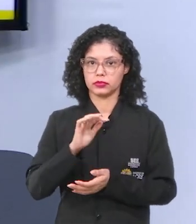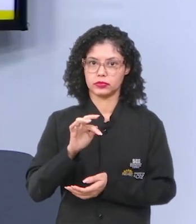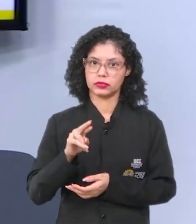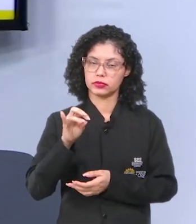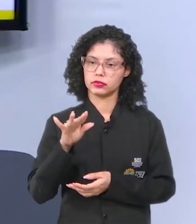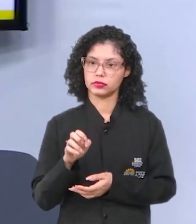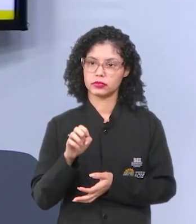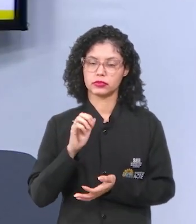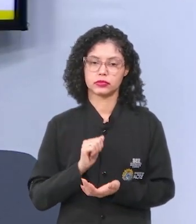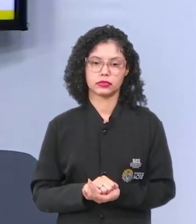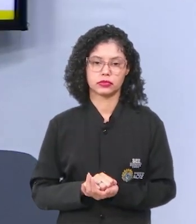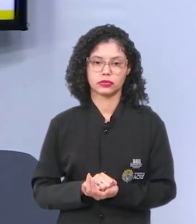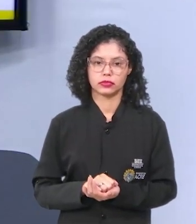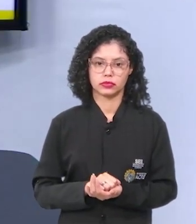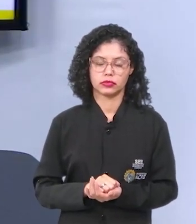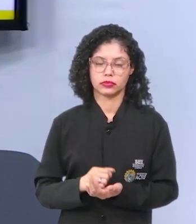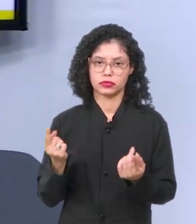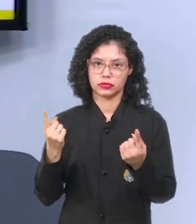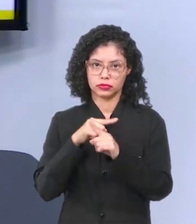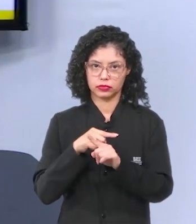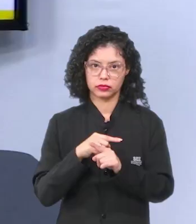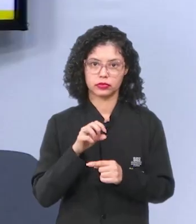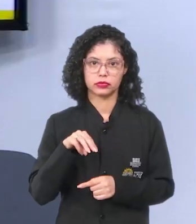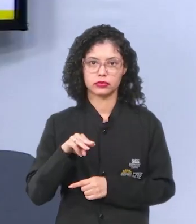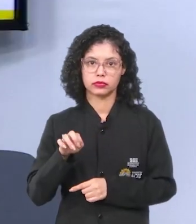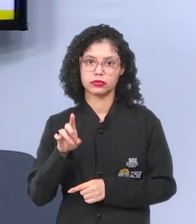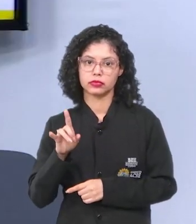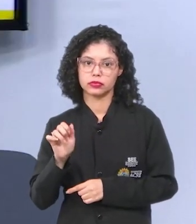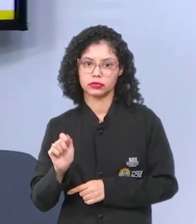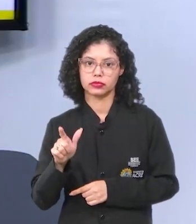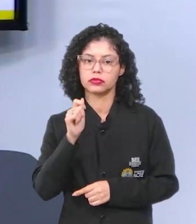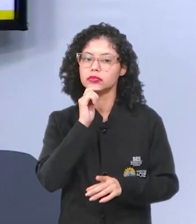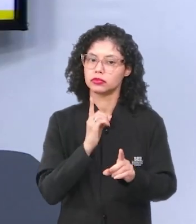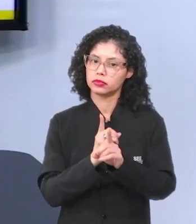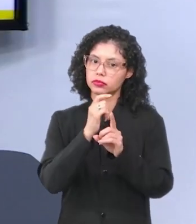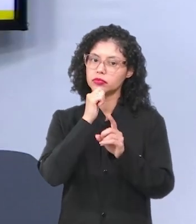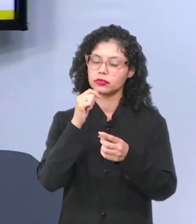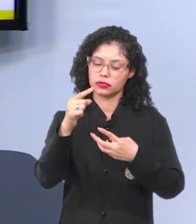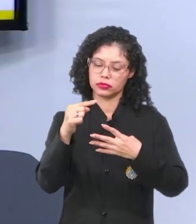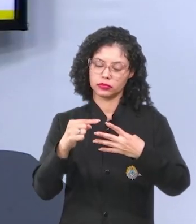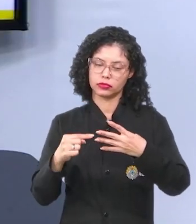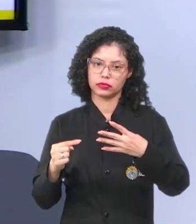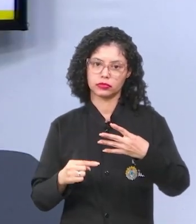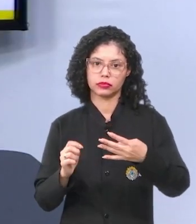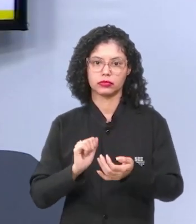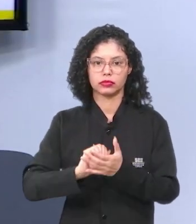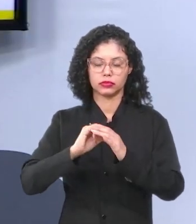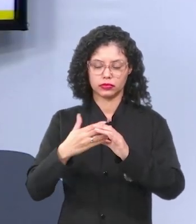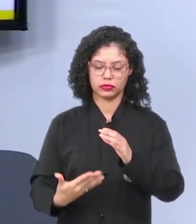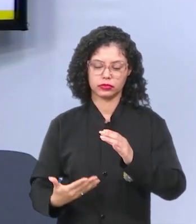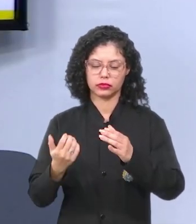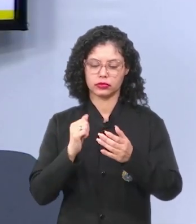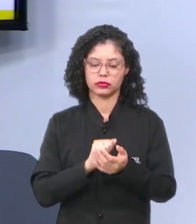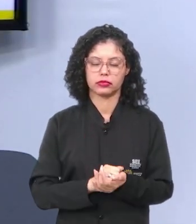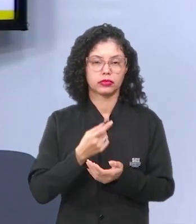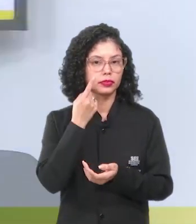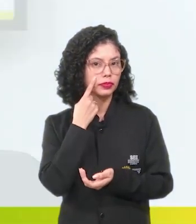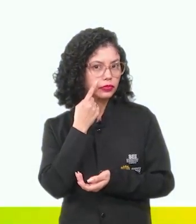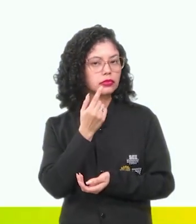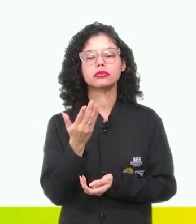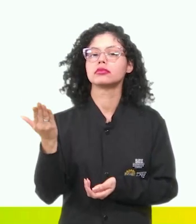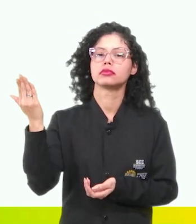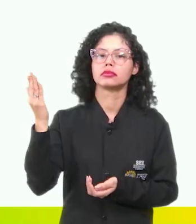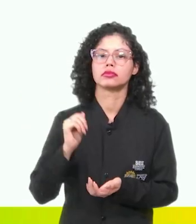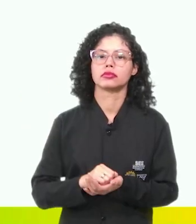pessoal? No cruzamento de Mendel, ele conseguiu encontrar 4 características. Olhando aqui na tela,